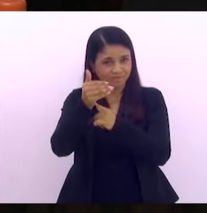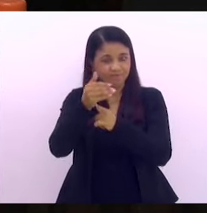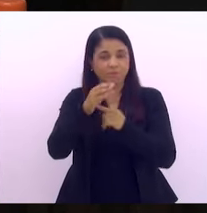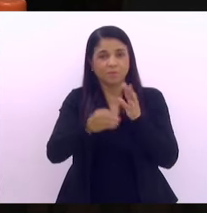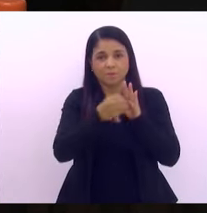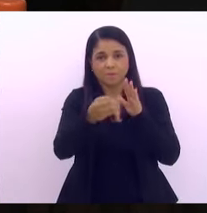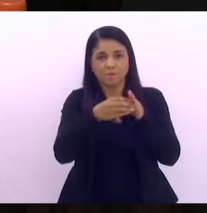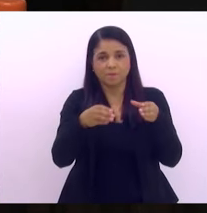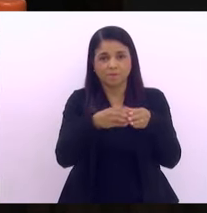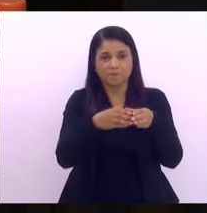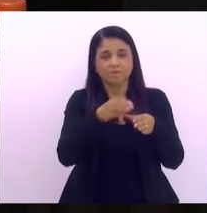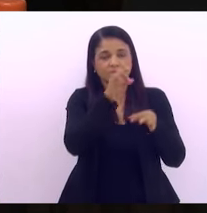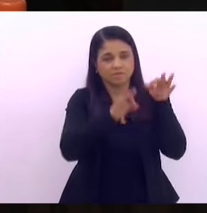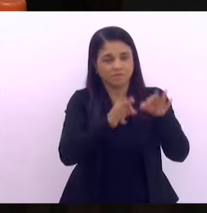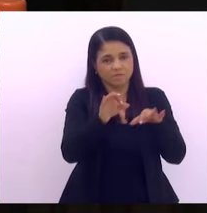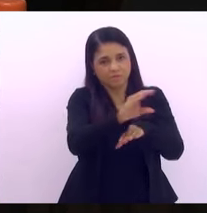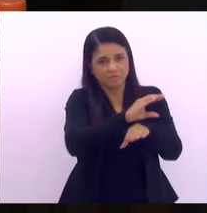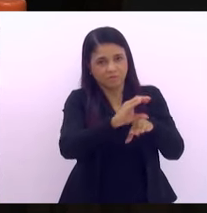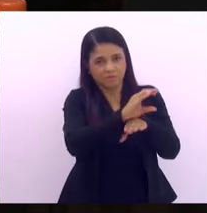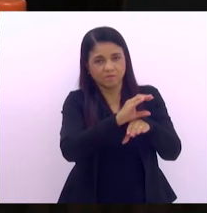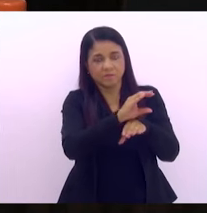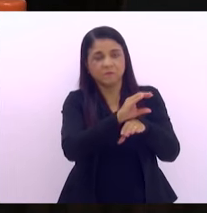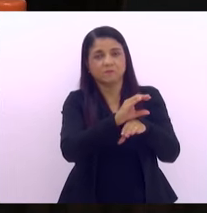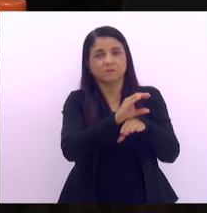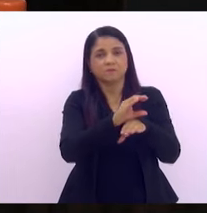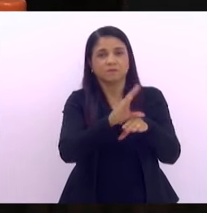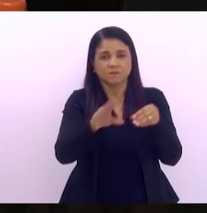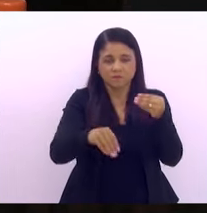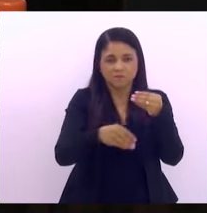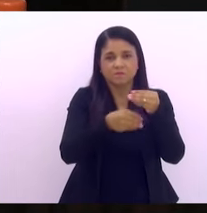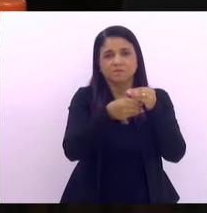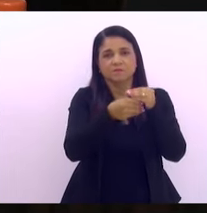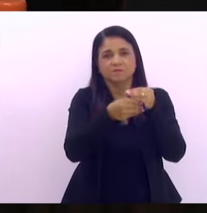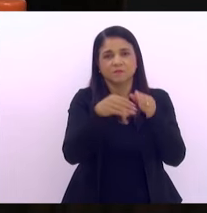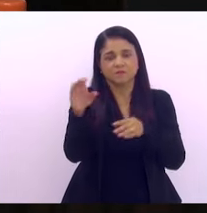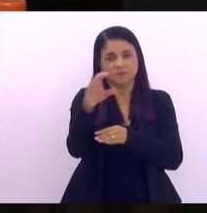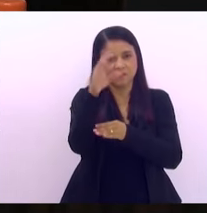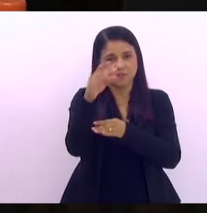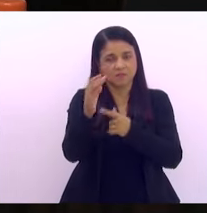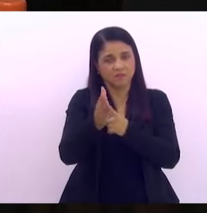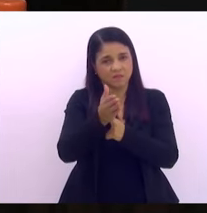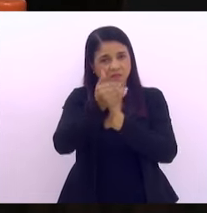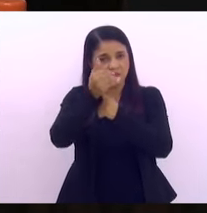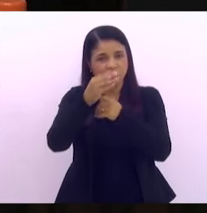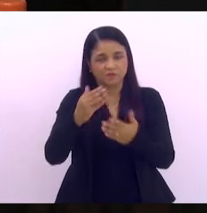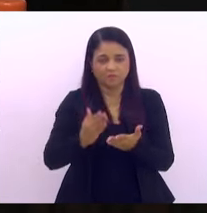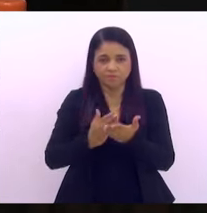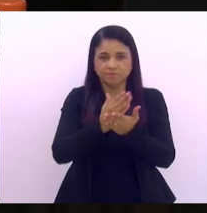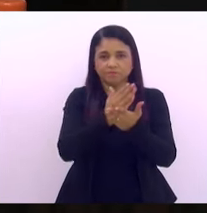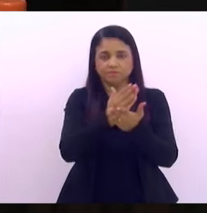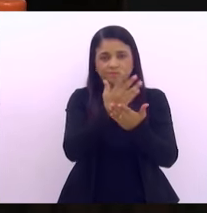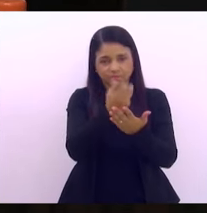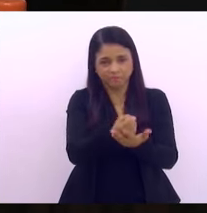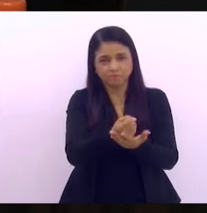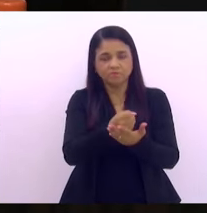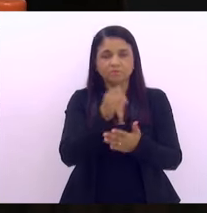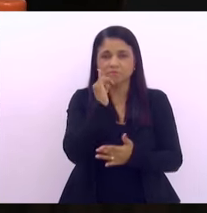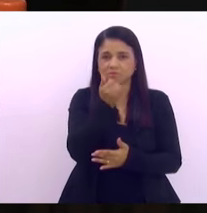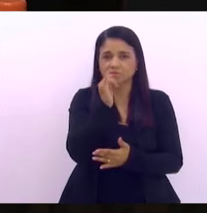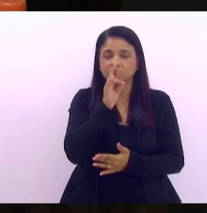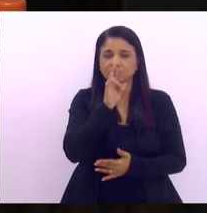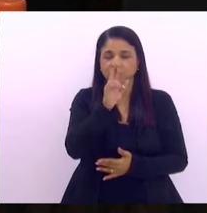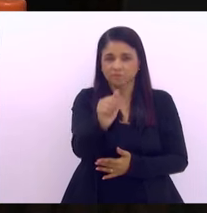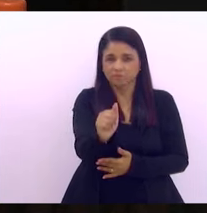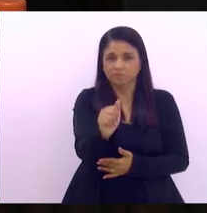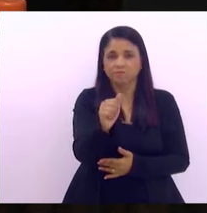Pareceres das comissões de Constituição e Justiça pela juridicidade com emenda. Ciência e Tecnologia favorável. Relatores, deputado